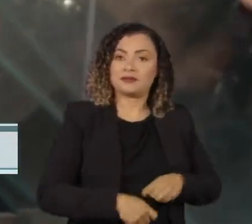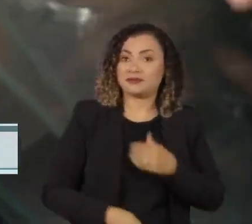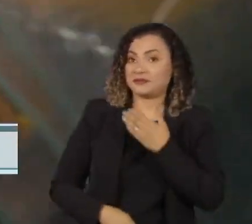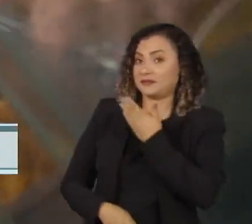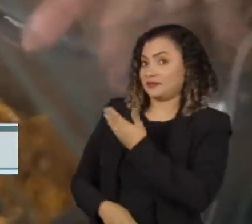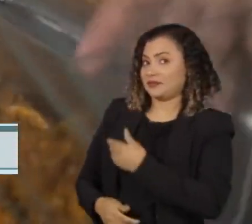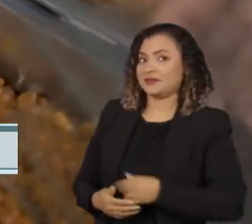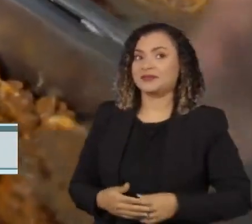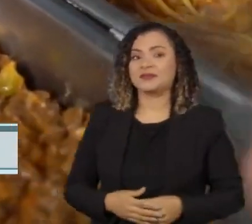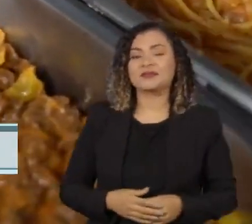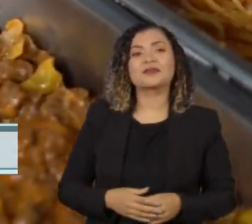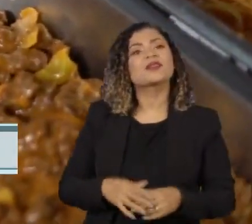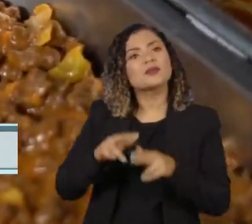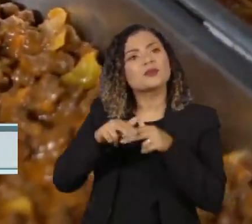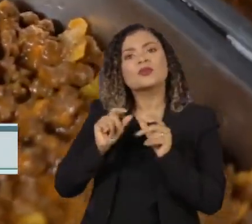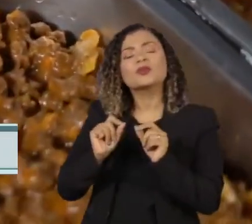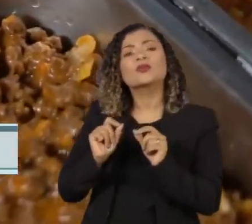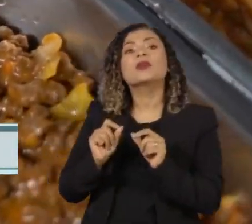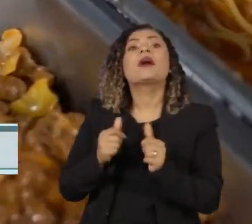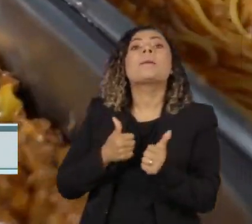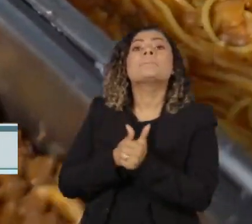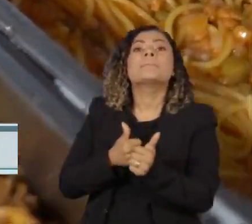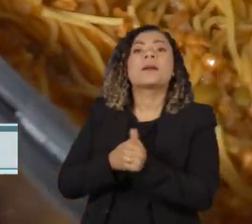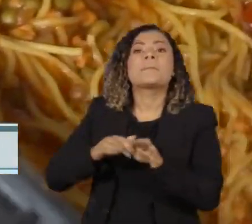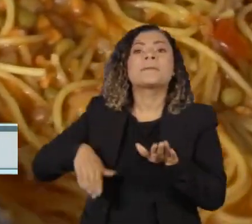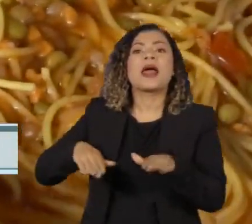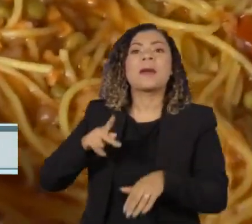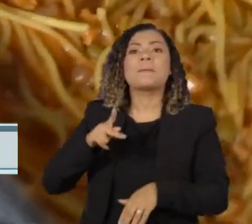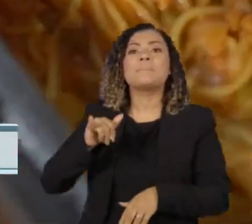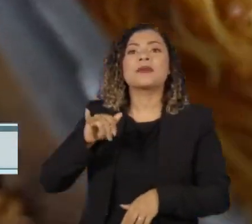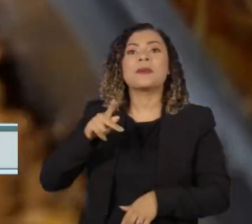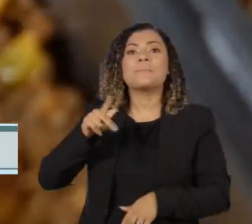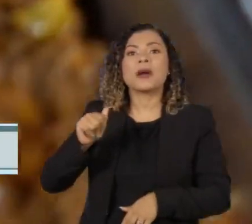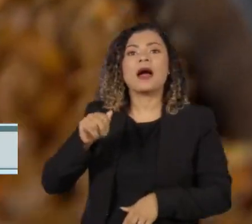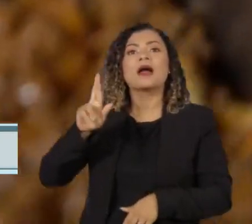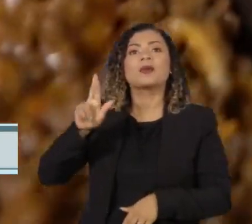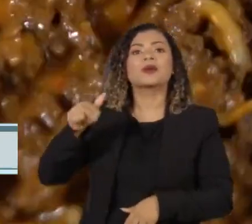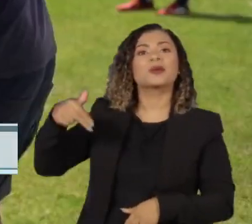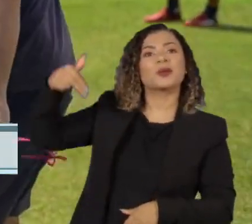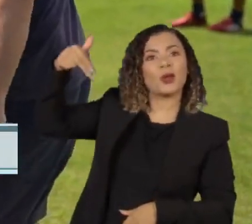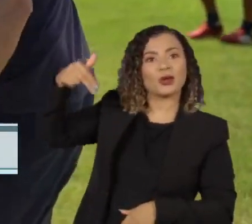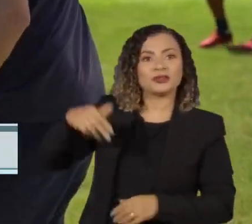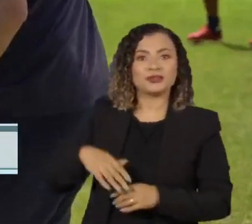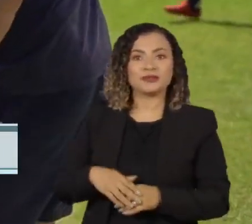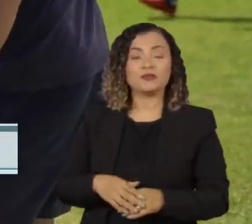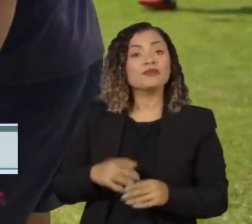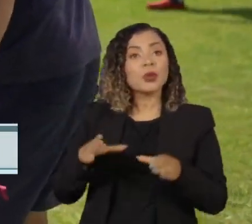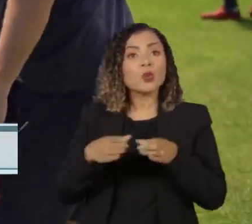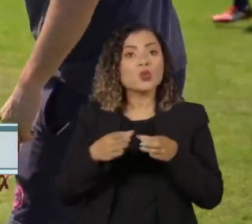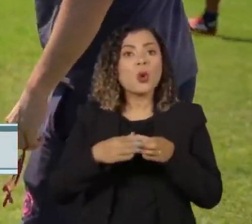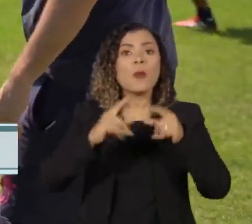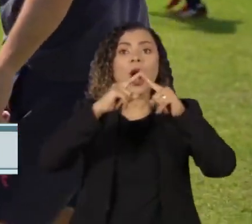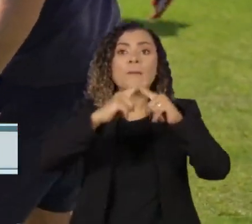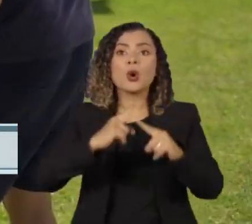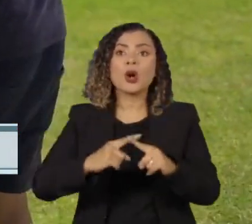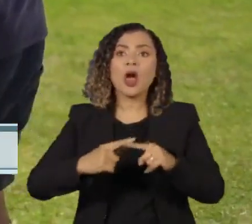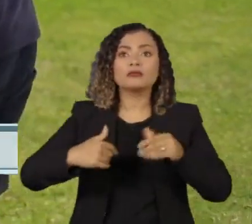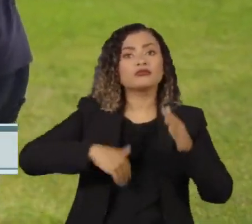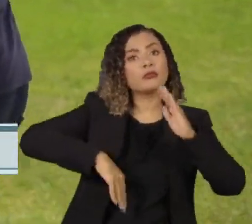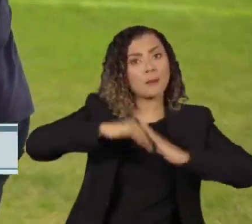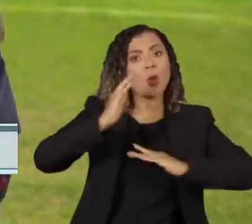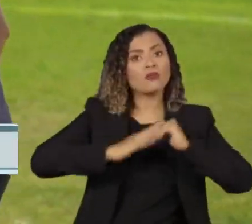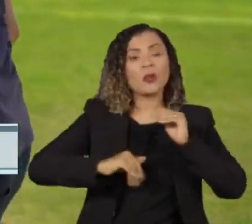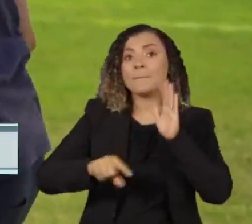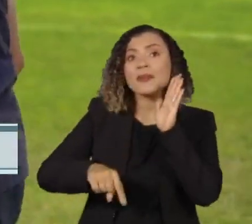O Laguna nasceu perto da famosa Praia da Pipa, no Rio Grande do Norte. O time disputou um campeonato profissional